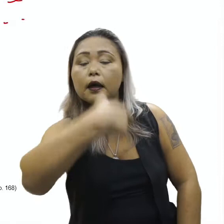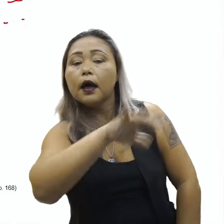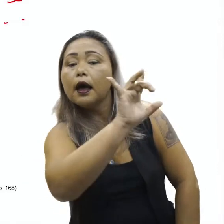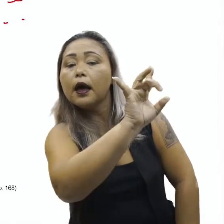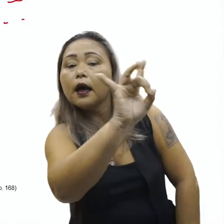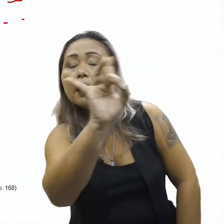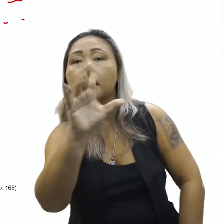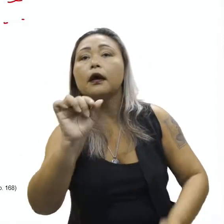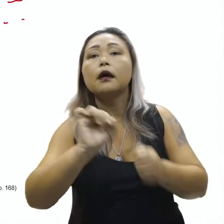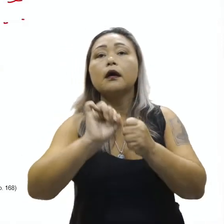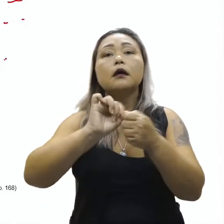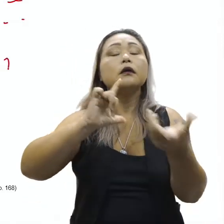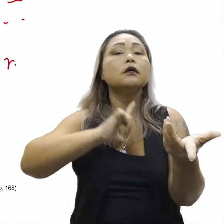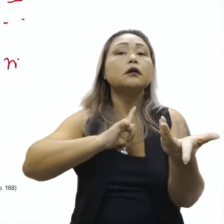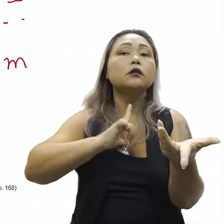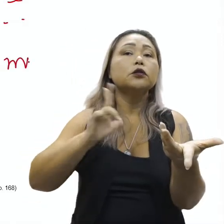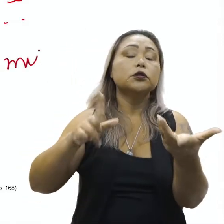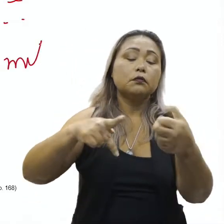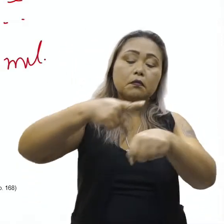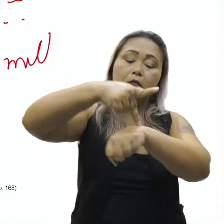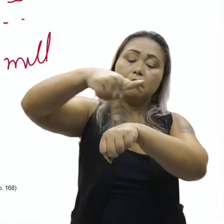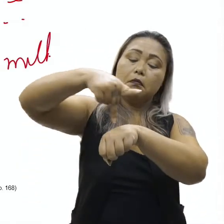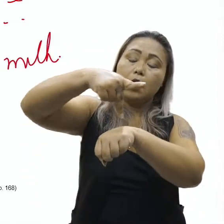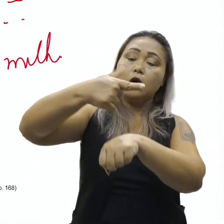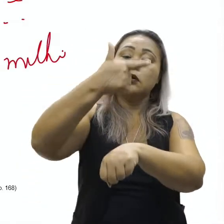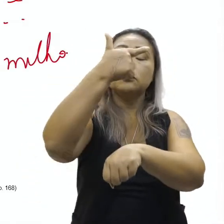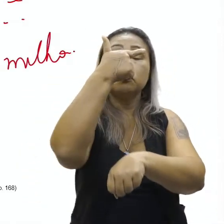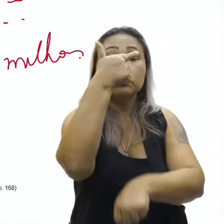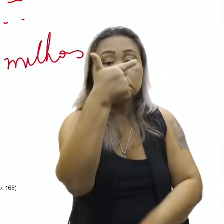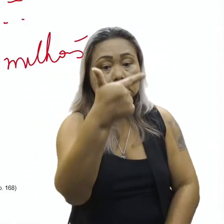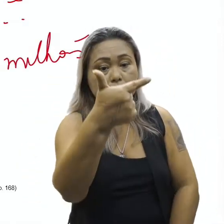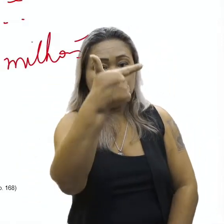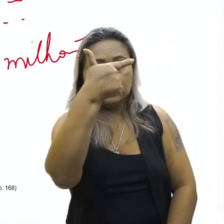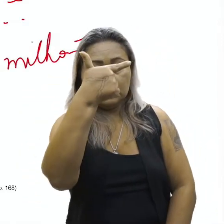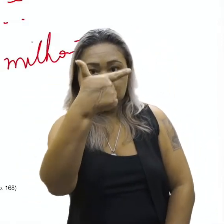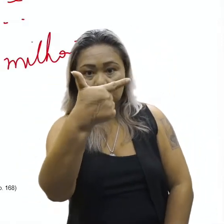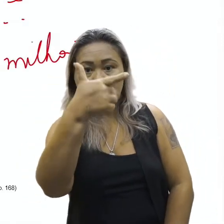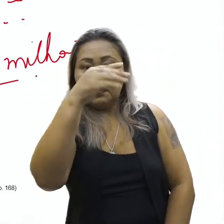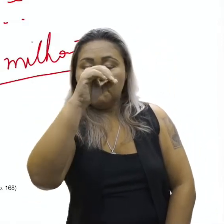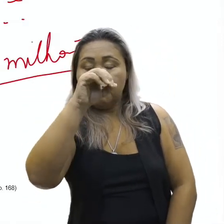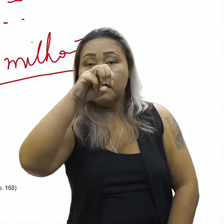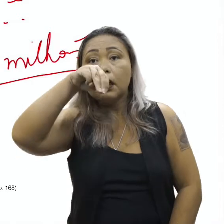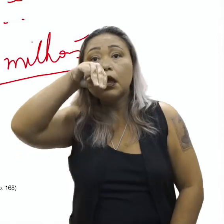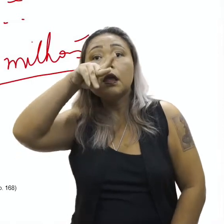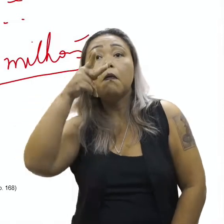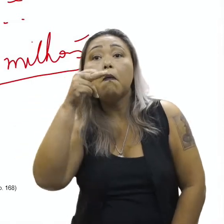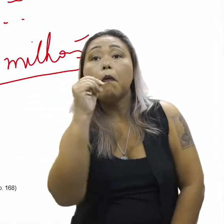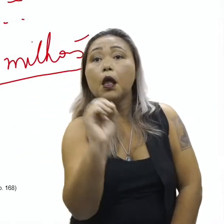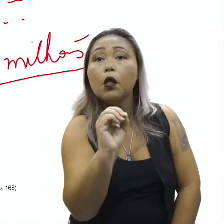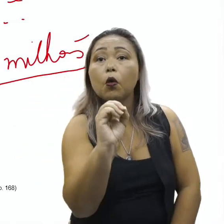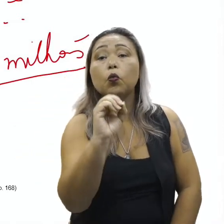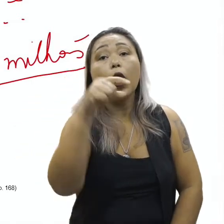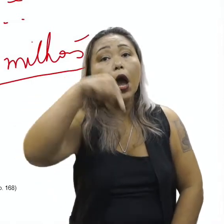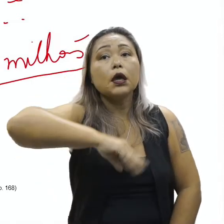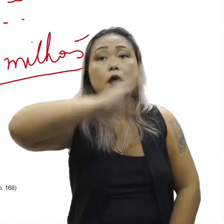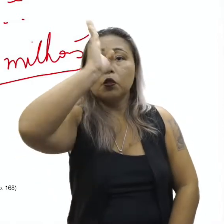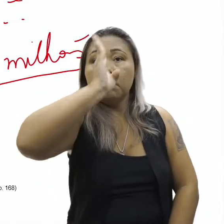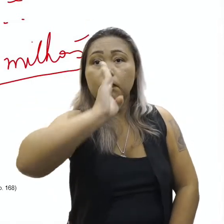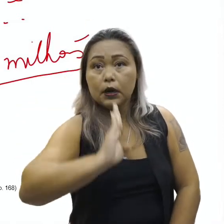de 220 milhões de cidadãos. Brasil, estou falando de